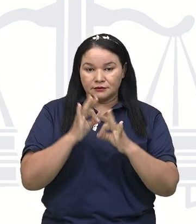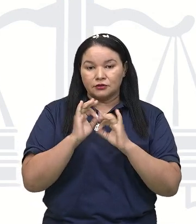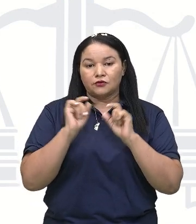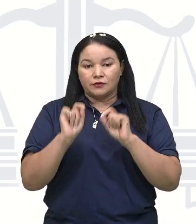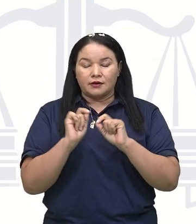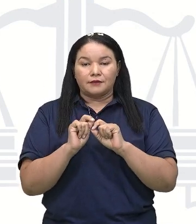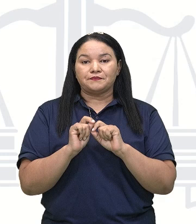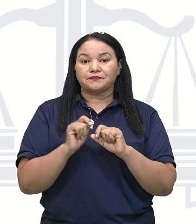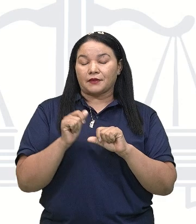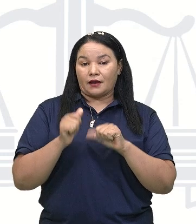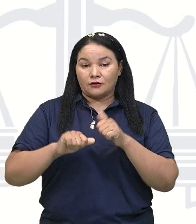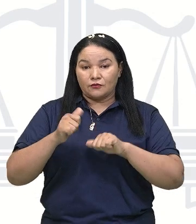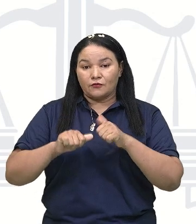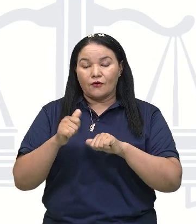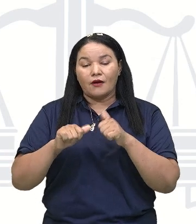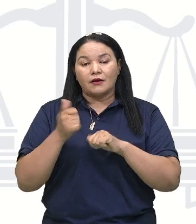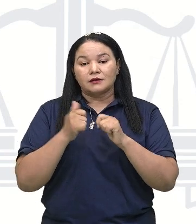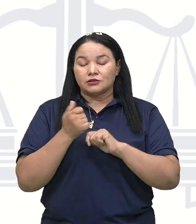colocando aqui.